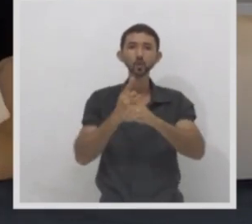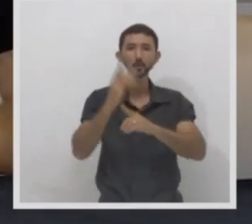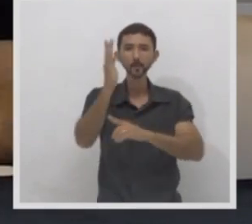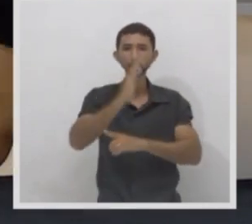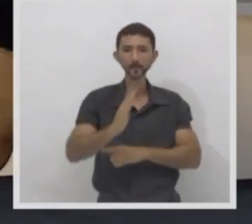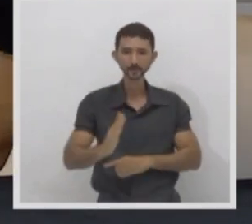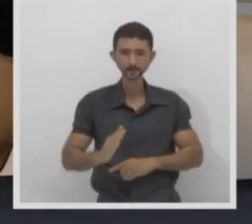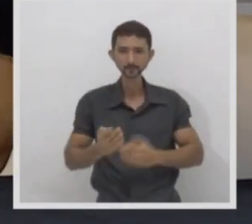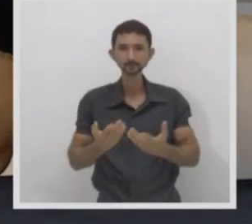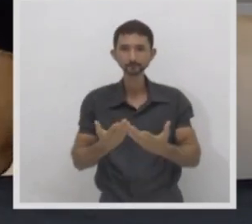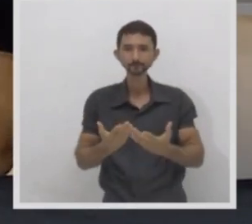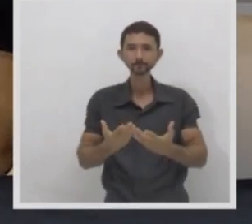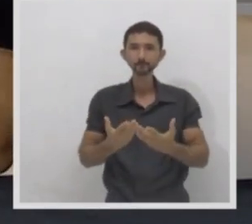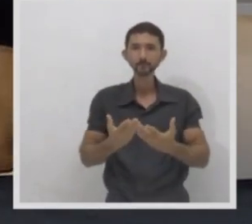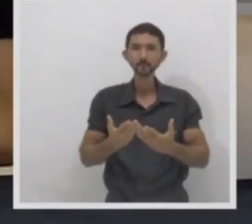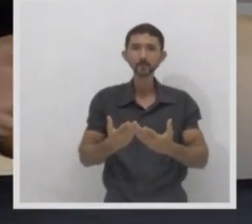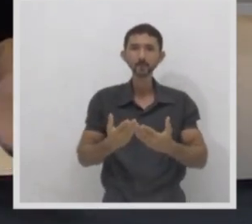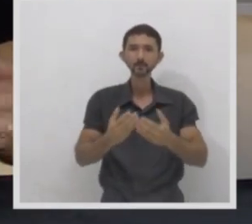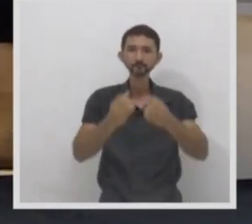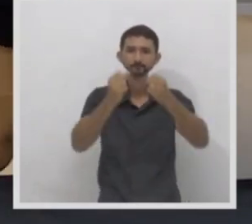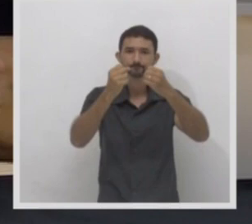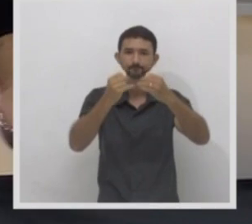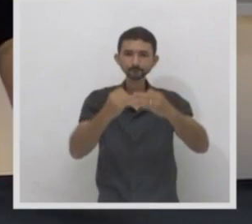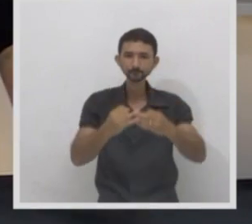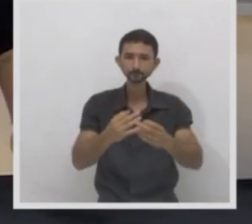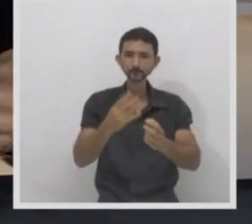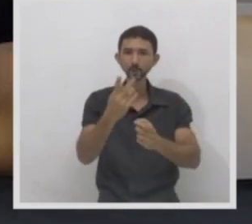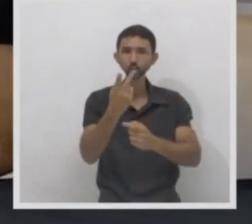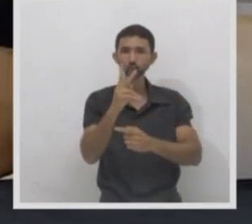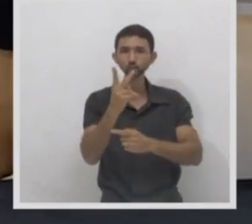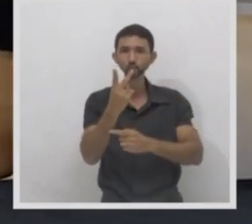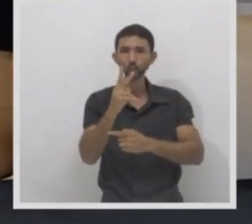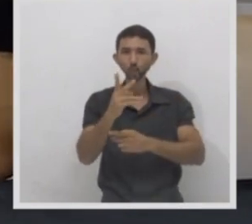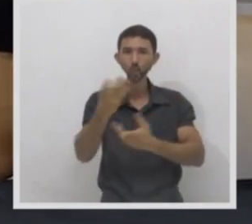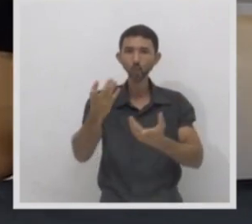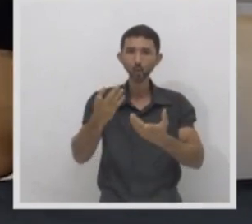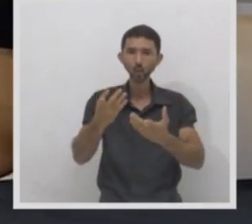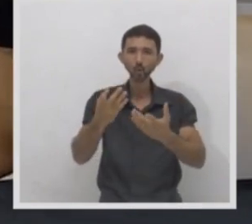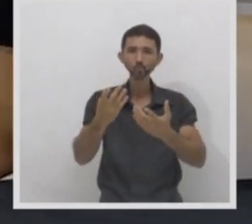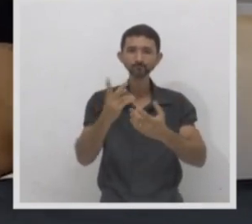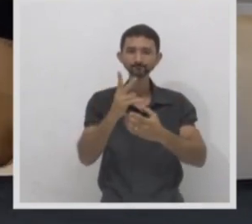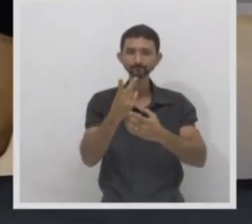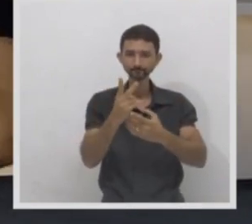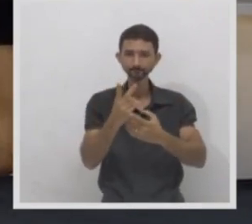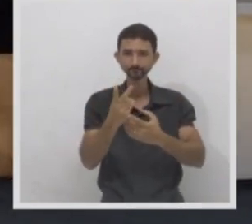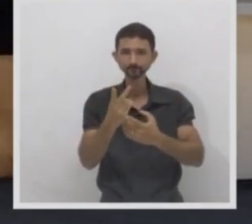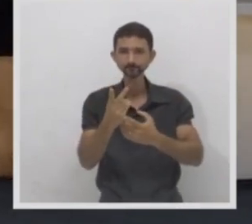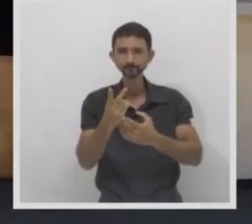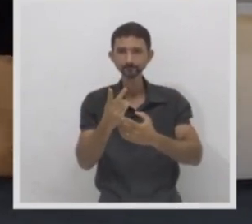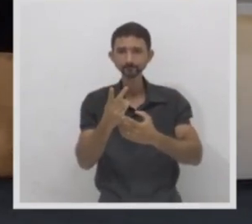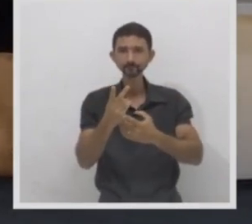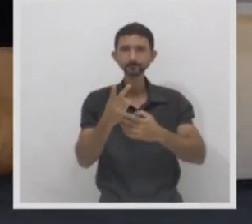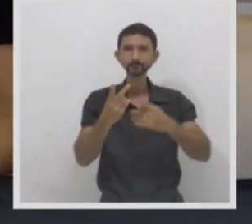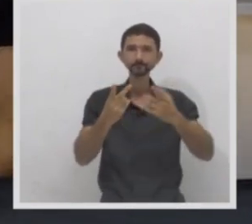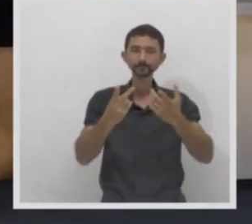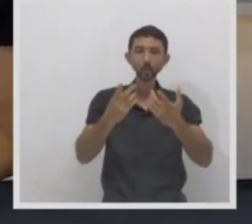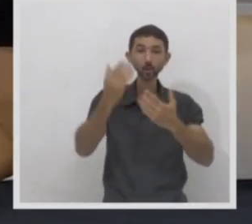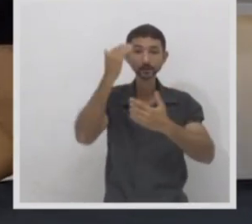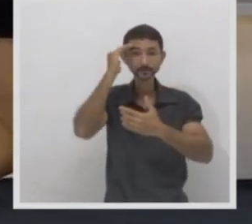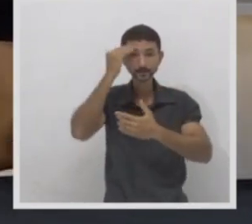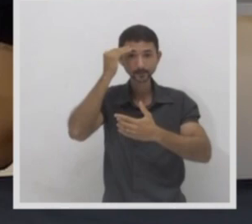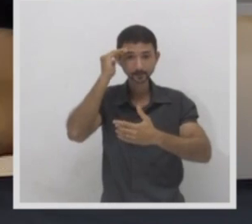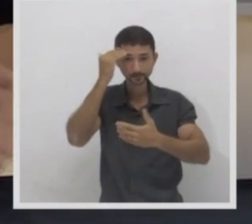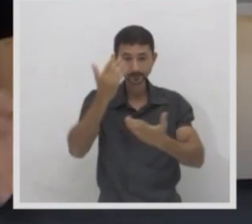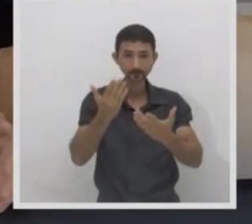né, ele coloca duas ideias, dois mundos diferentes, né, que é duas